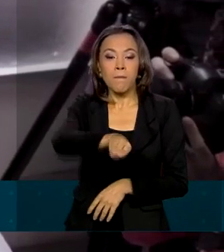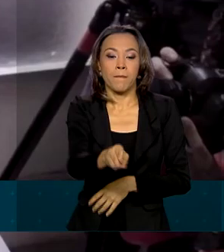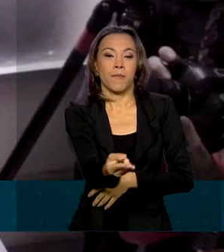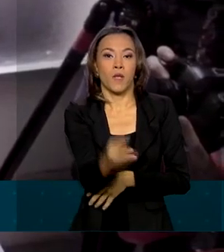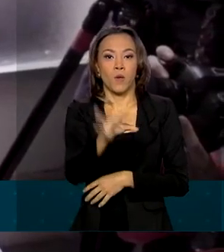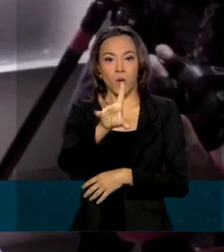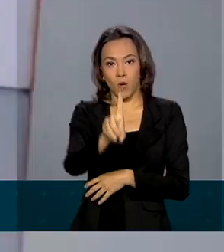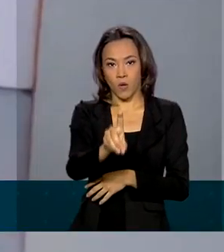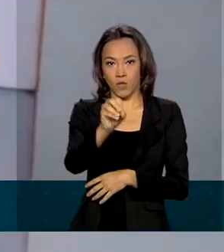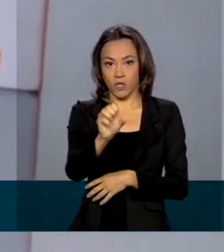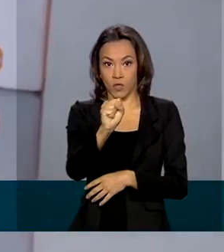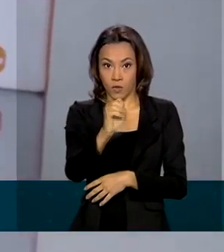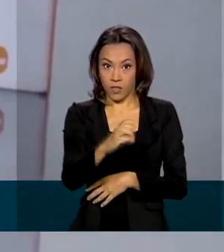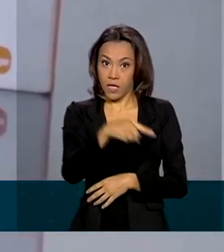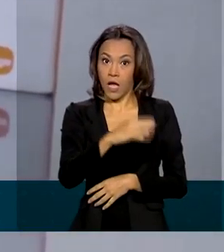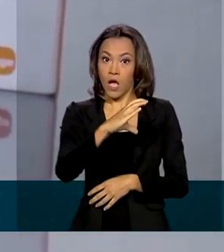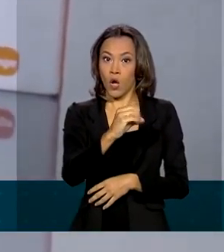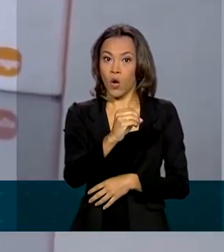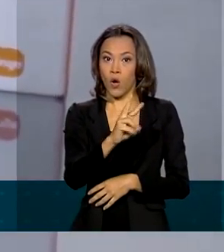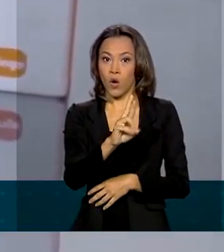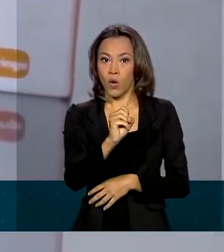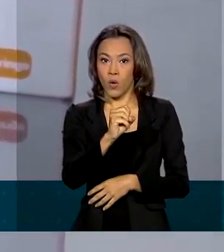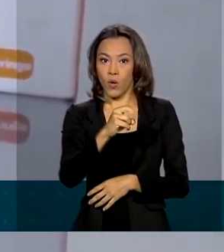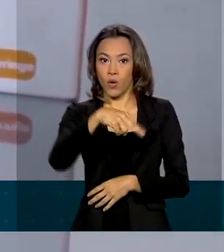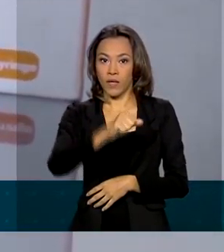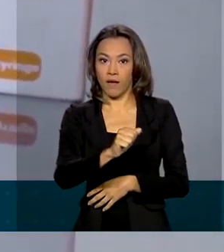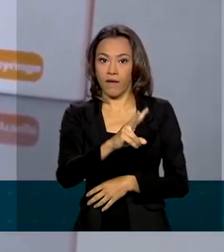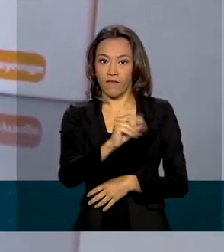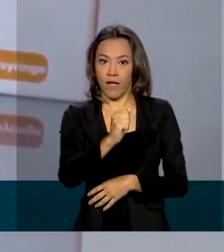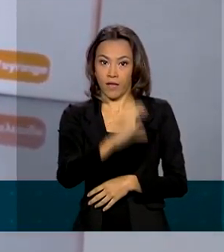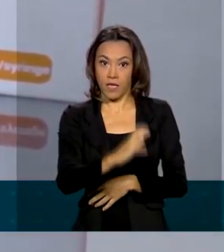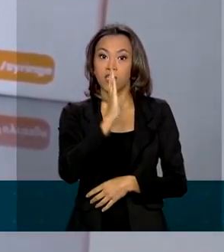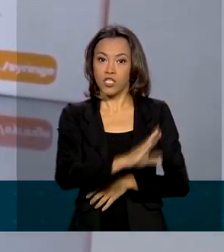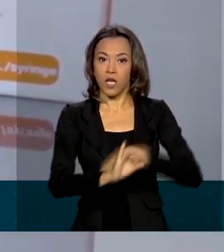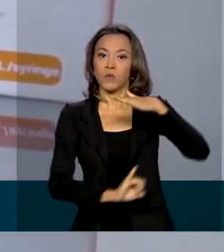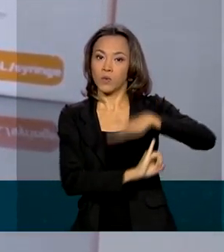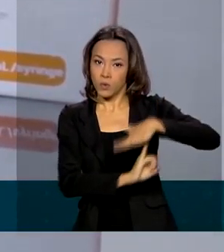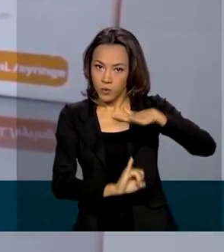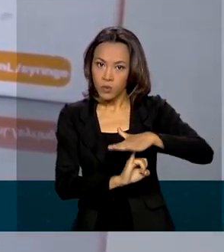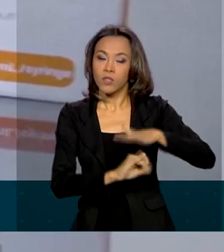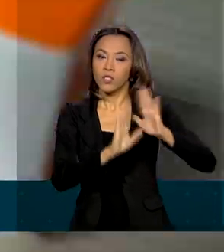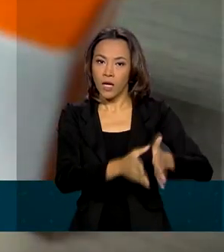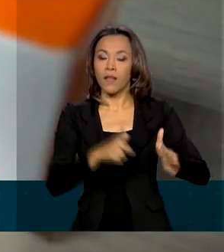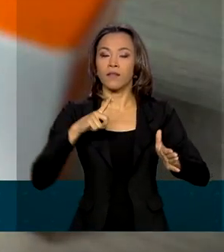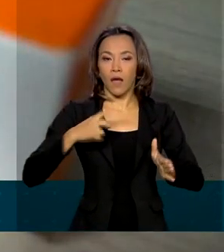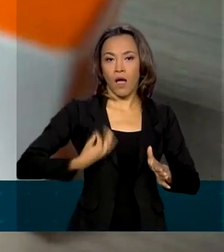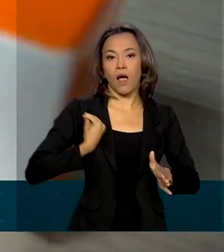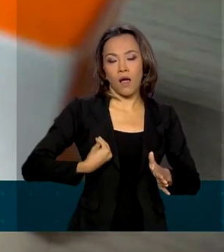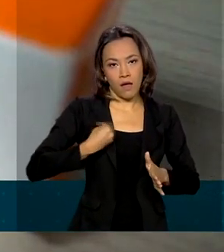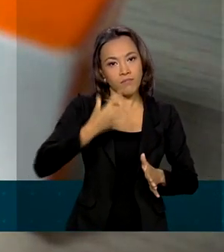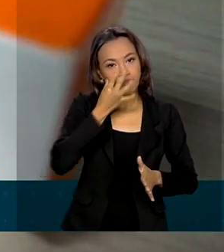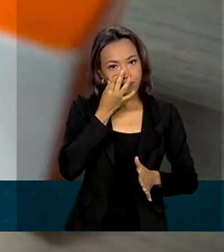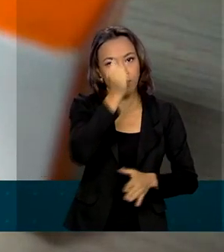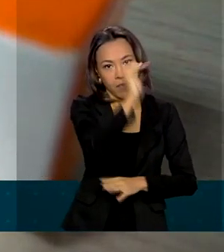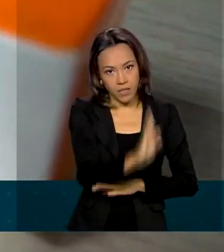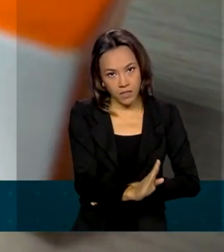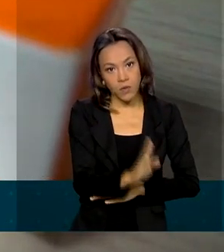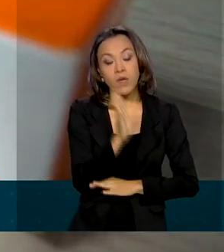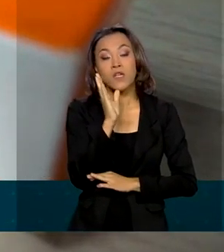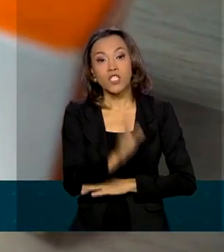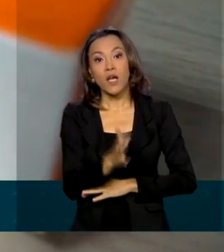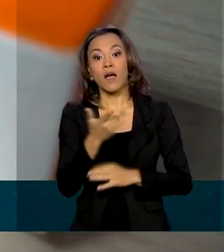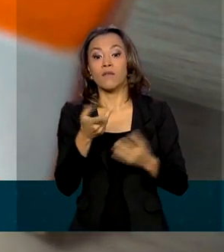vacina Coronavac, que já foram importadas pelo Instituto e estão no Brasil. A eficácia da vacina foi